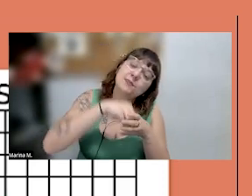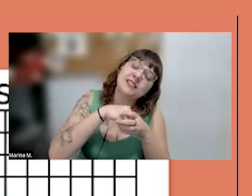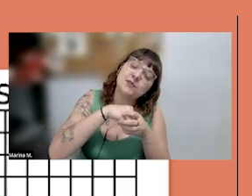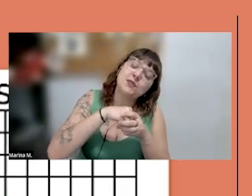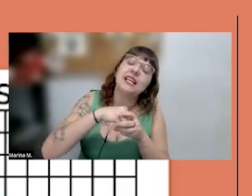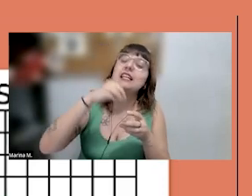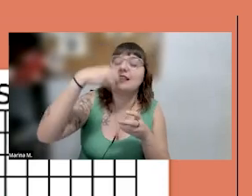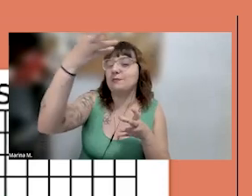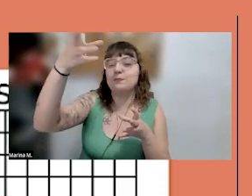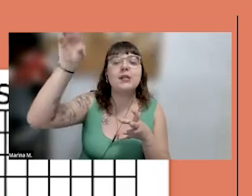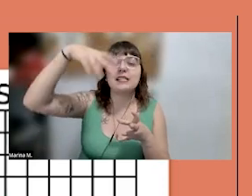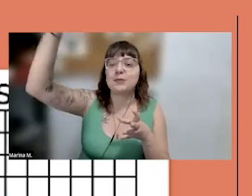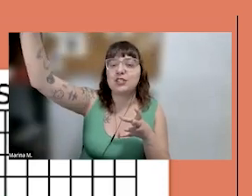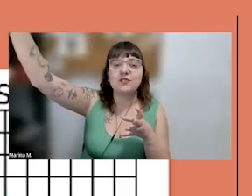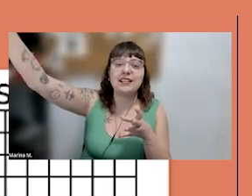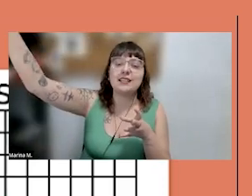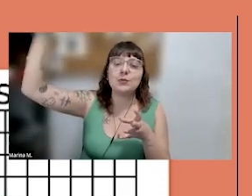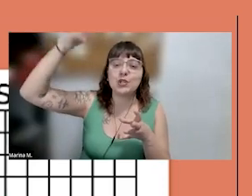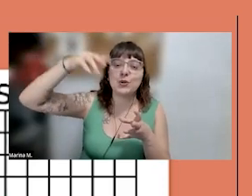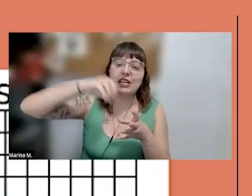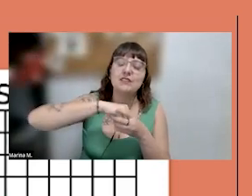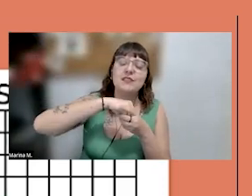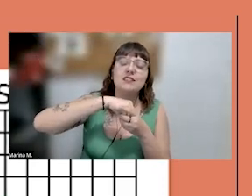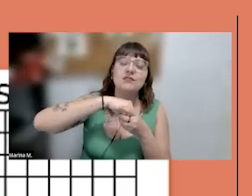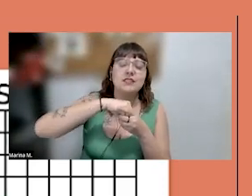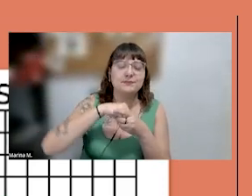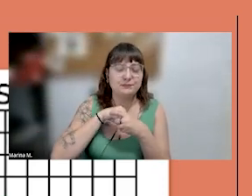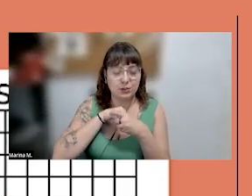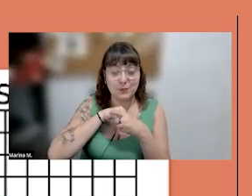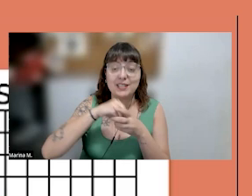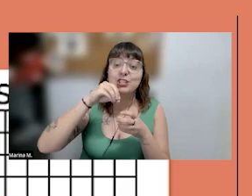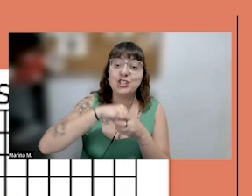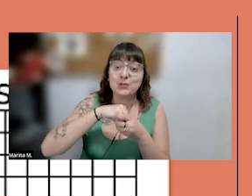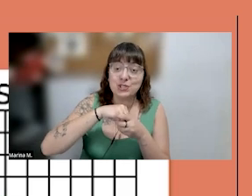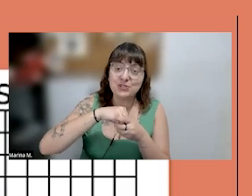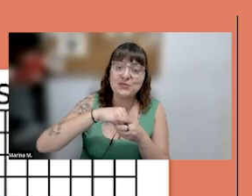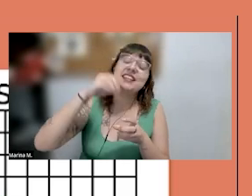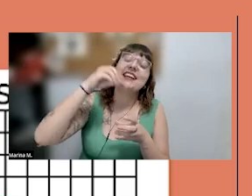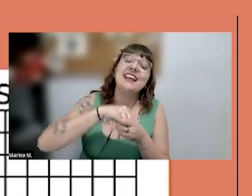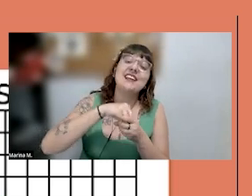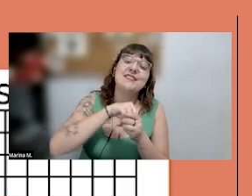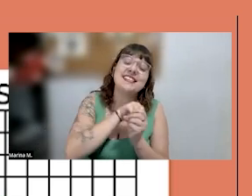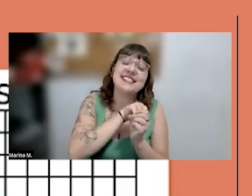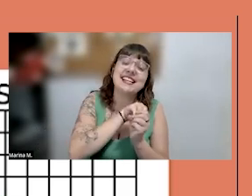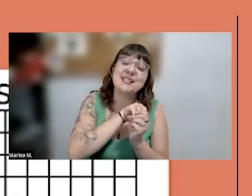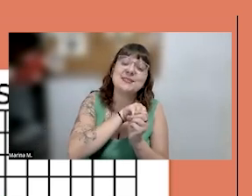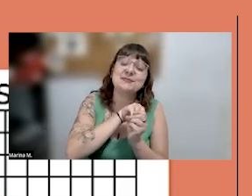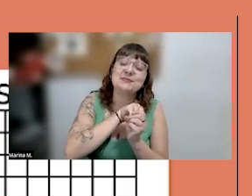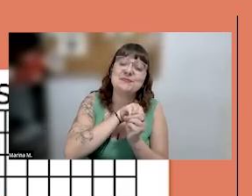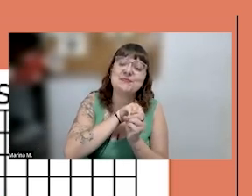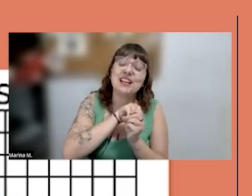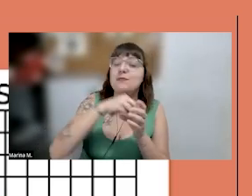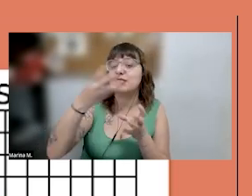valor específico dele, que, por exemplo, se você estiver lidando com GeoGIF, desculpa, GeoTIFF, ele vai